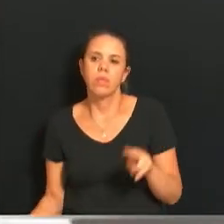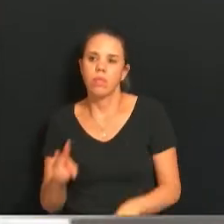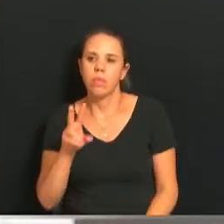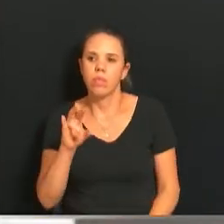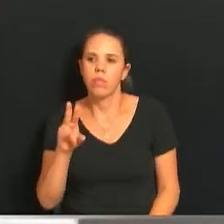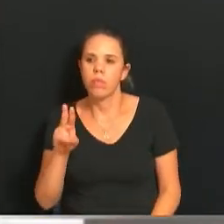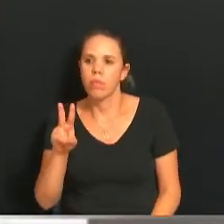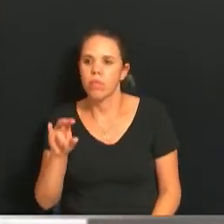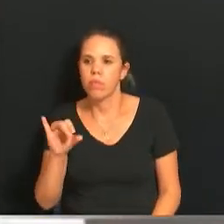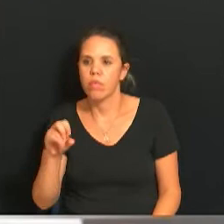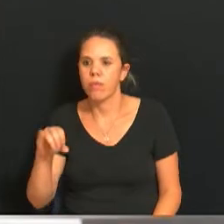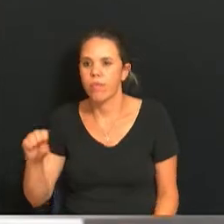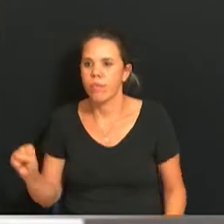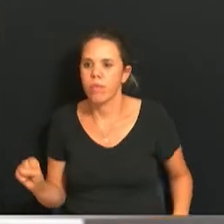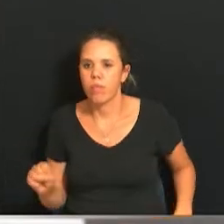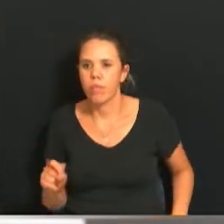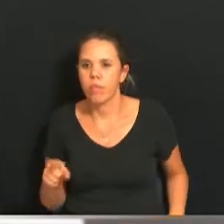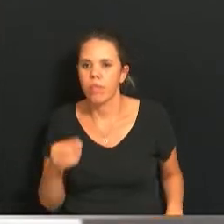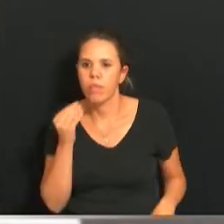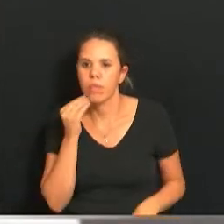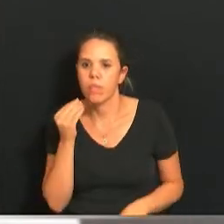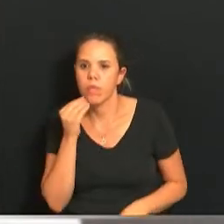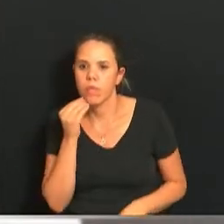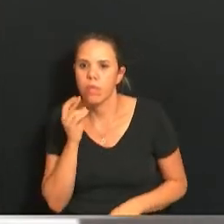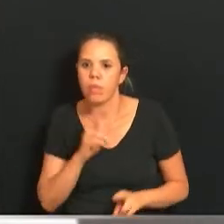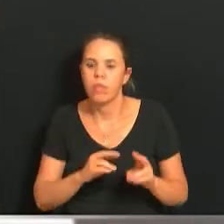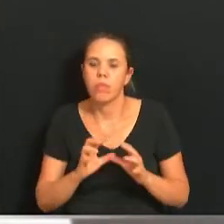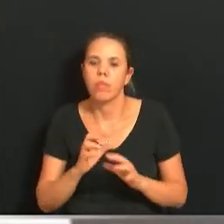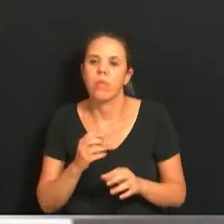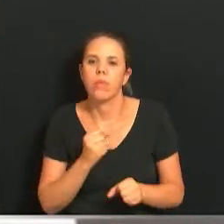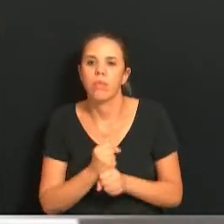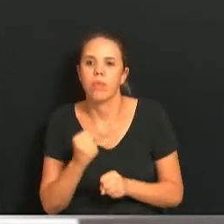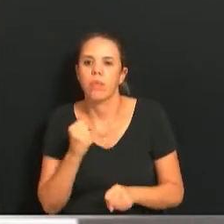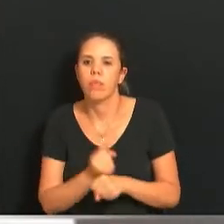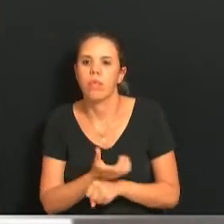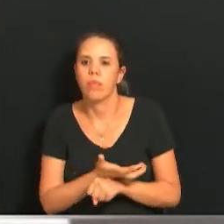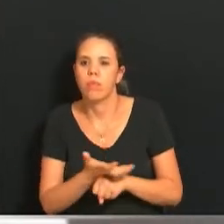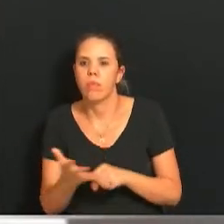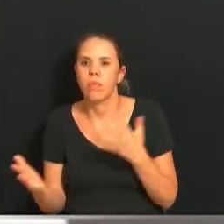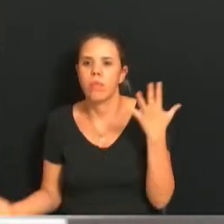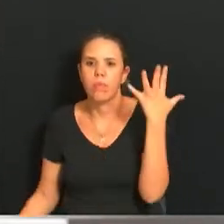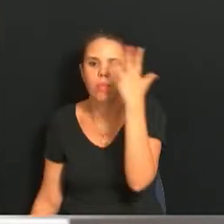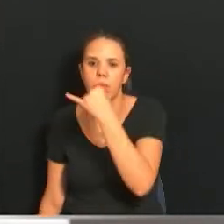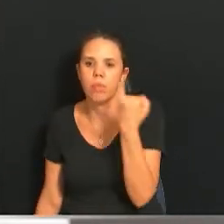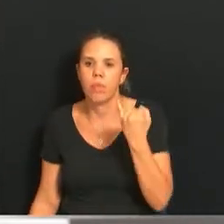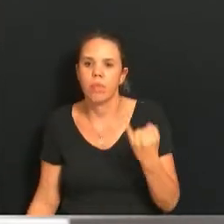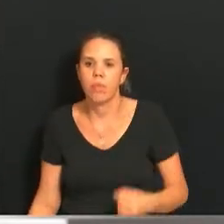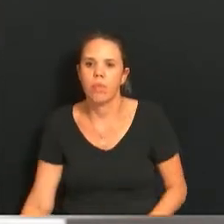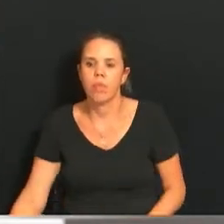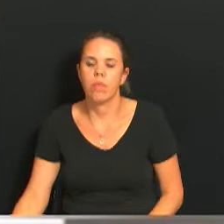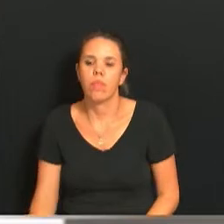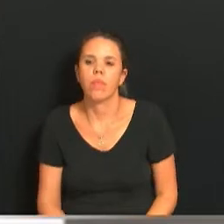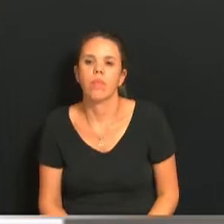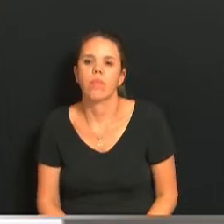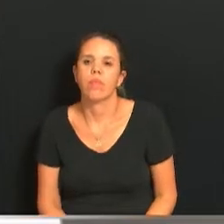falou, que é uma oportunidade da gente revitalizar aquela área tão bonita e tão importante para Campinas.